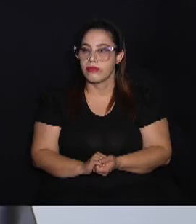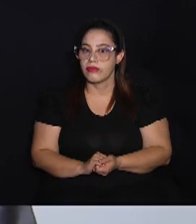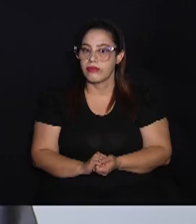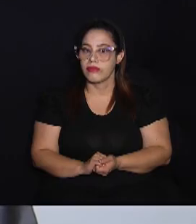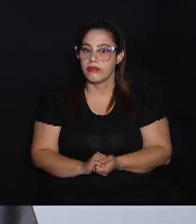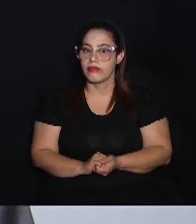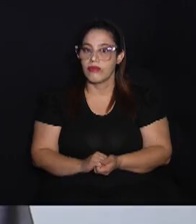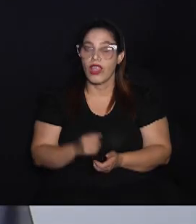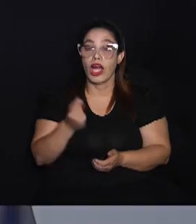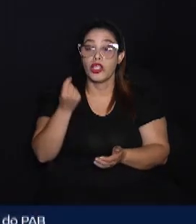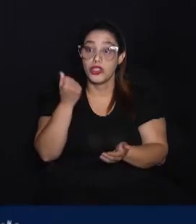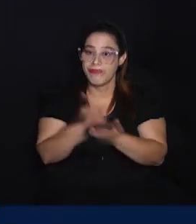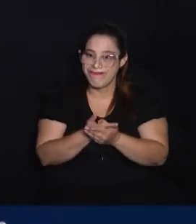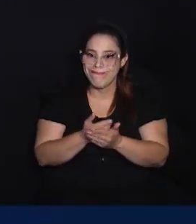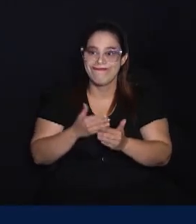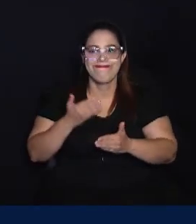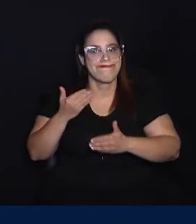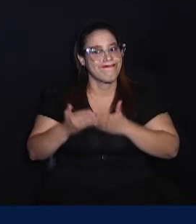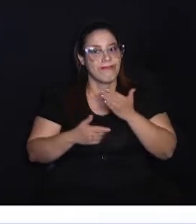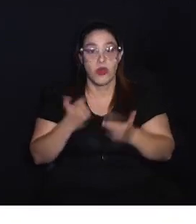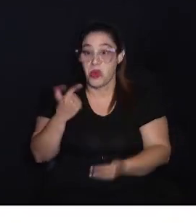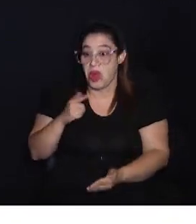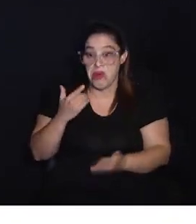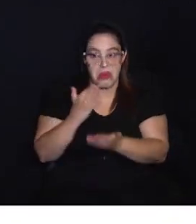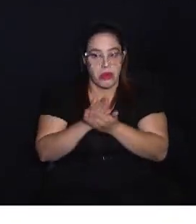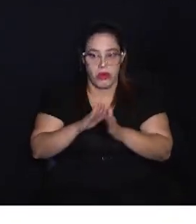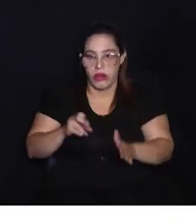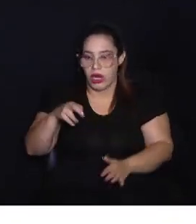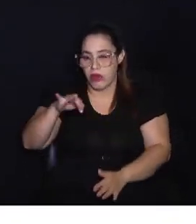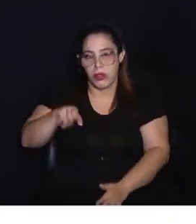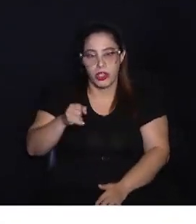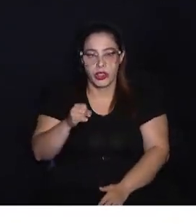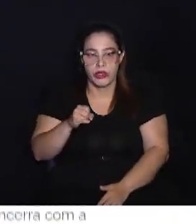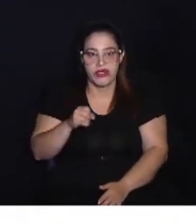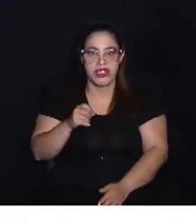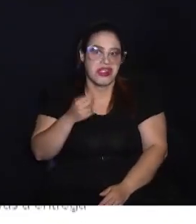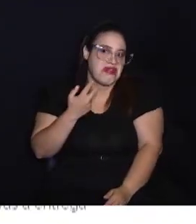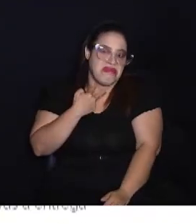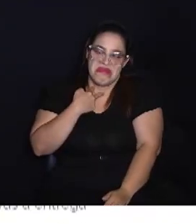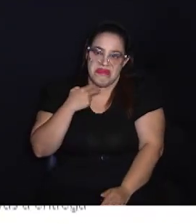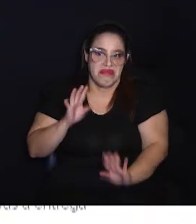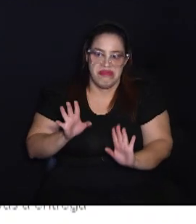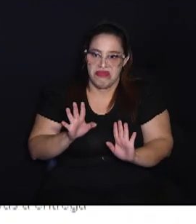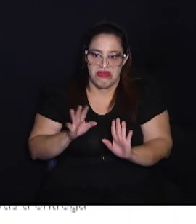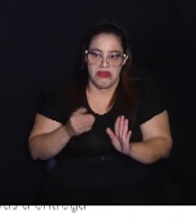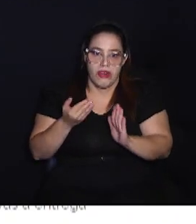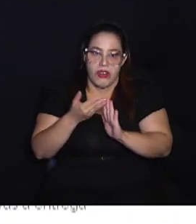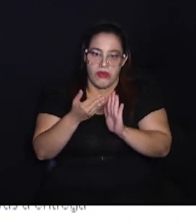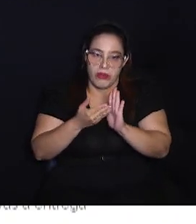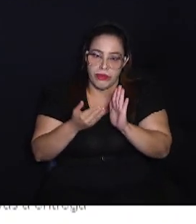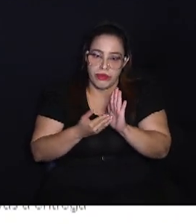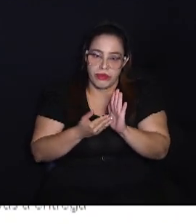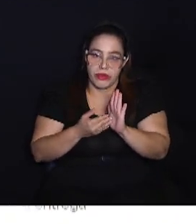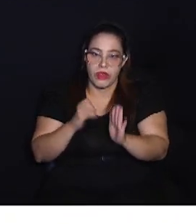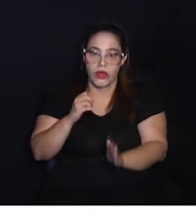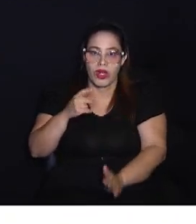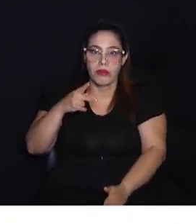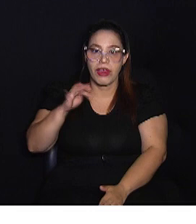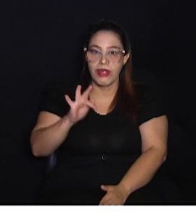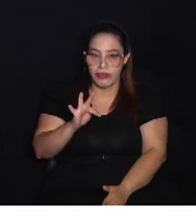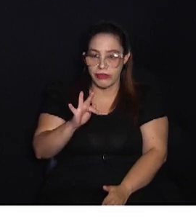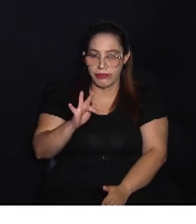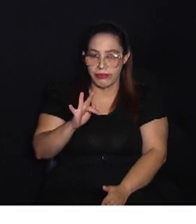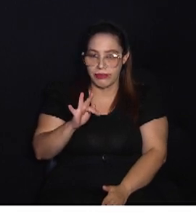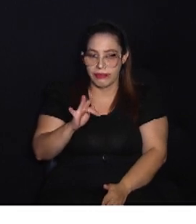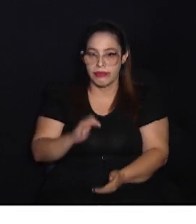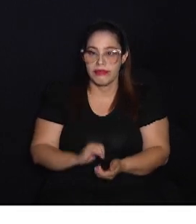A dívida ela vai persistir, não é porque você encerrou o CNPJ que a dívida não existe. Ela vai ficar e aí passará a ser do CPF.